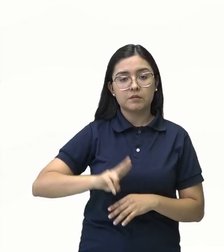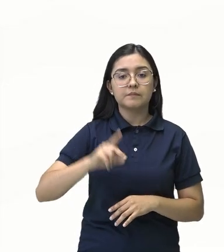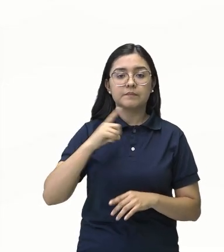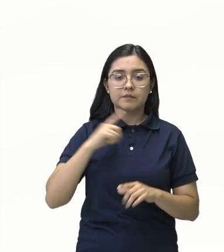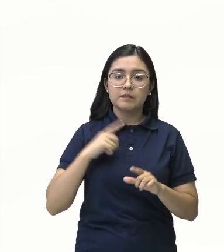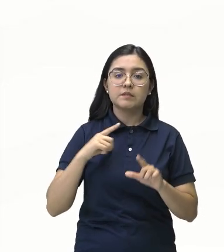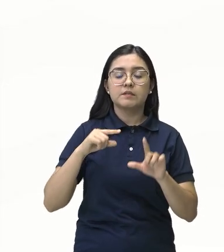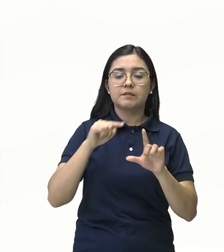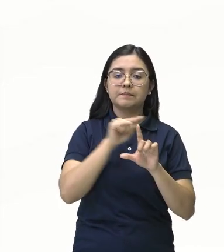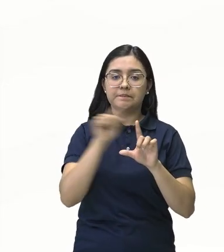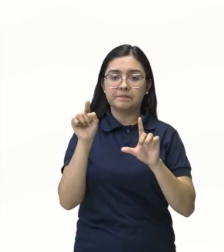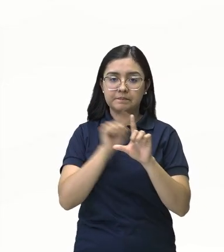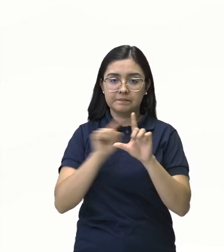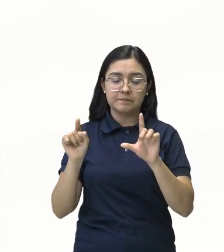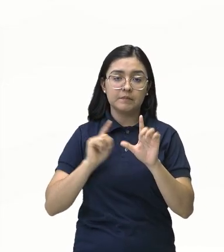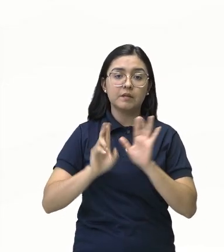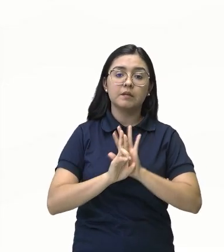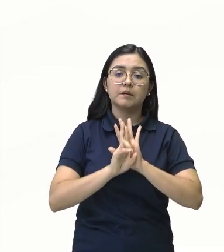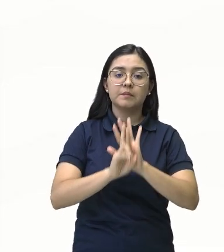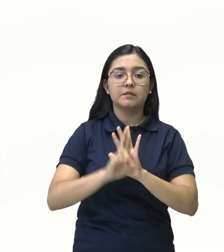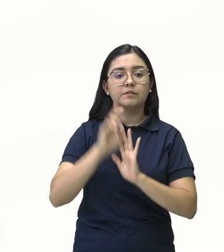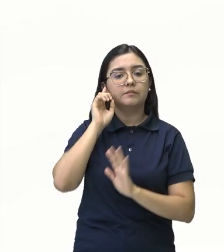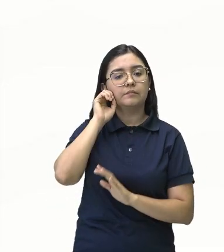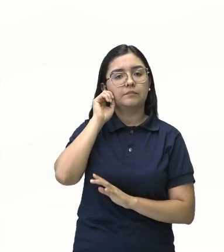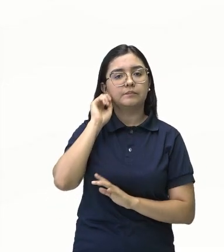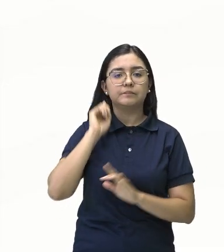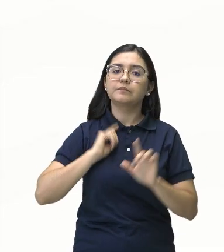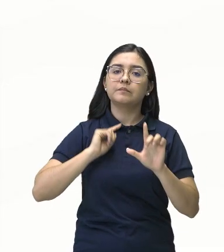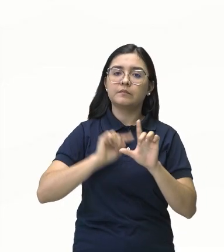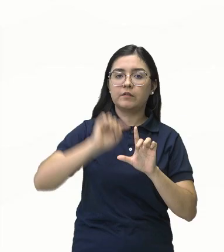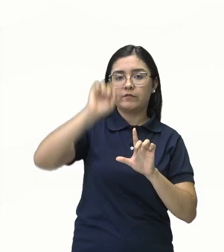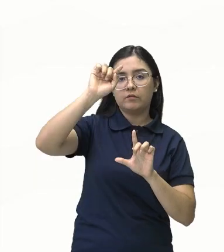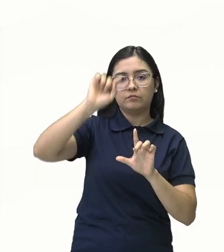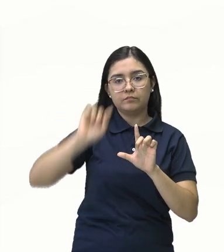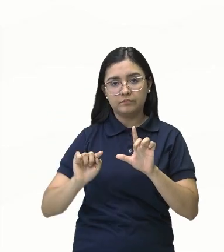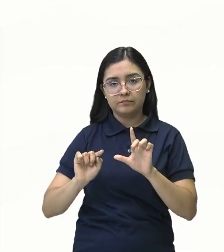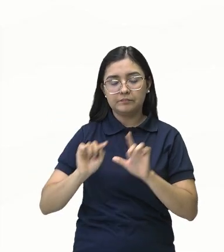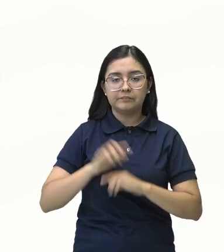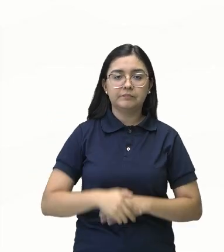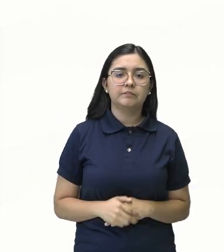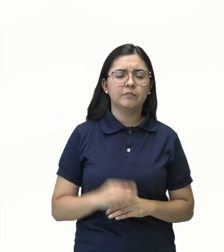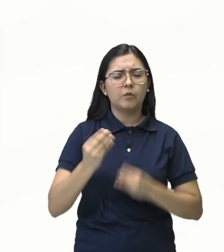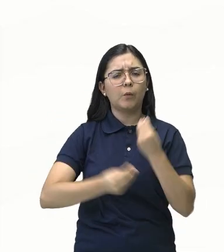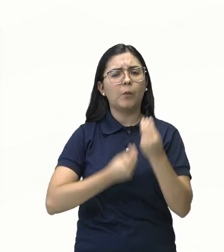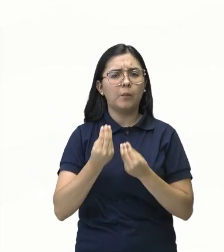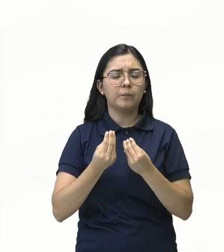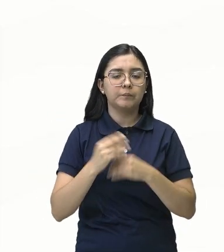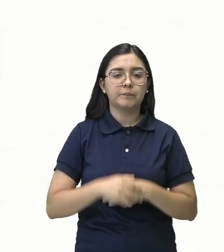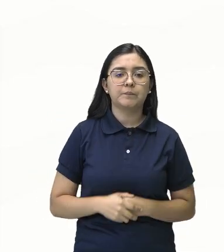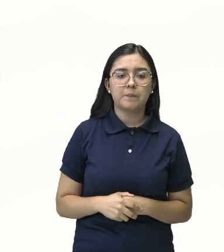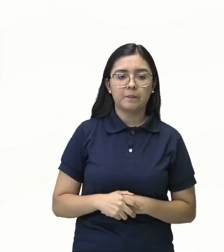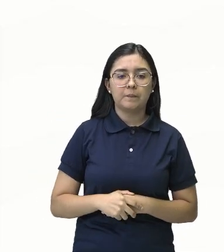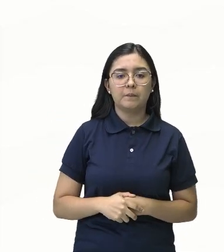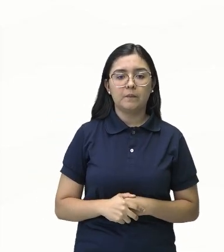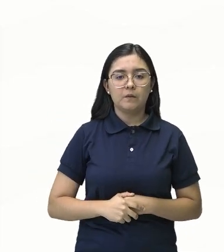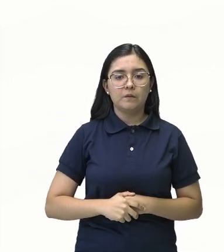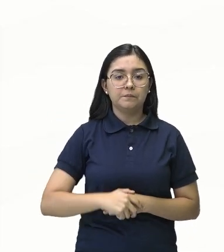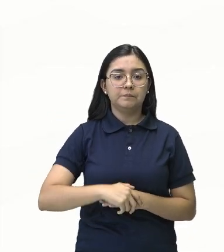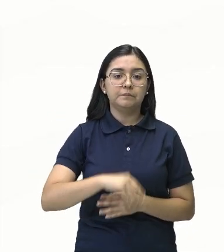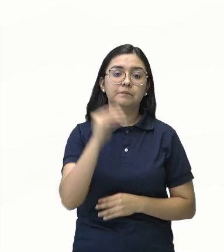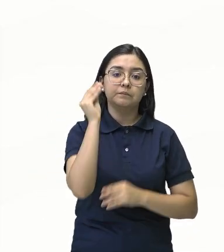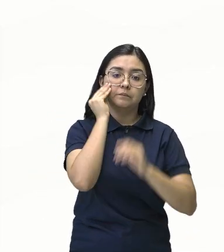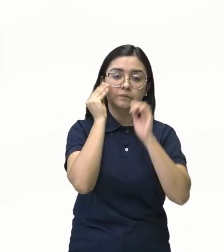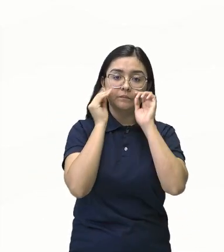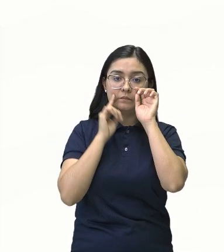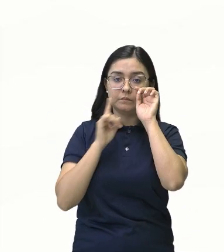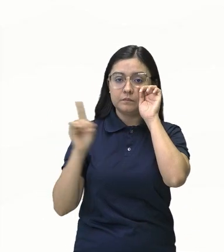gráfico de linha para representar evolução ou regressão. Como assim, professor? Vamos olhar aqui o